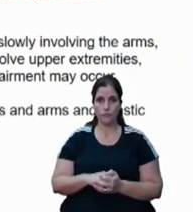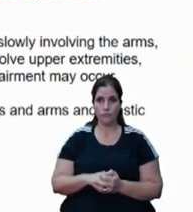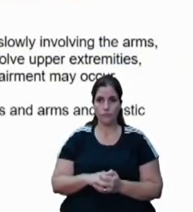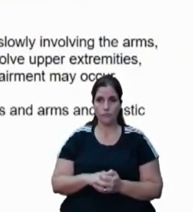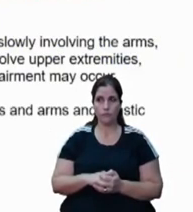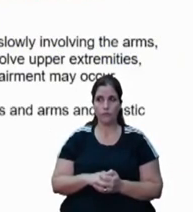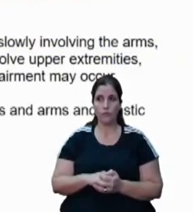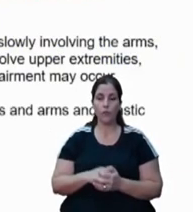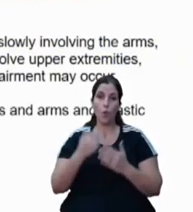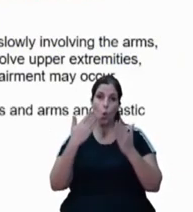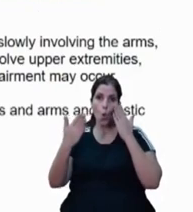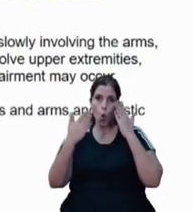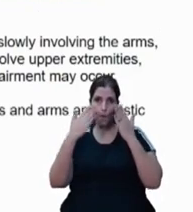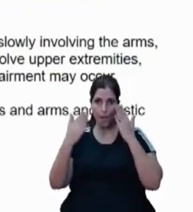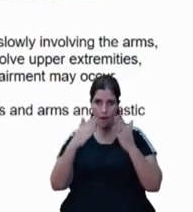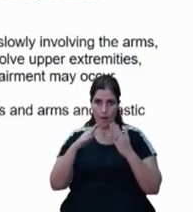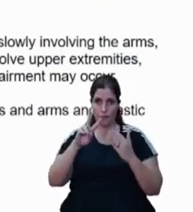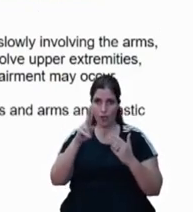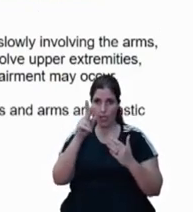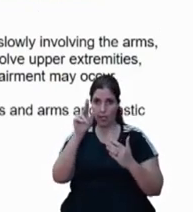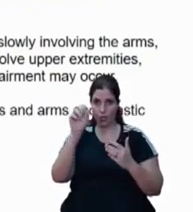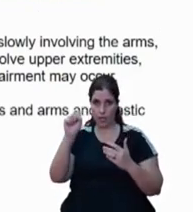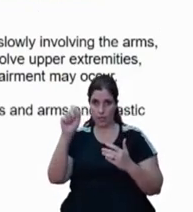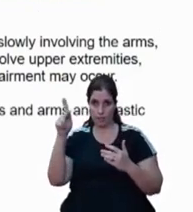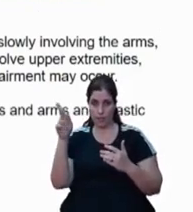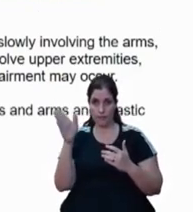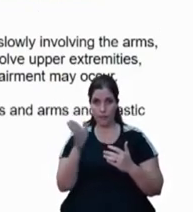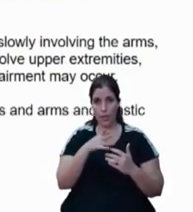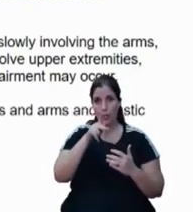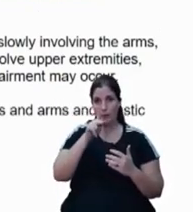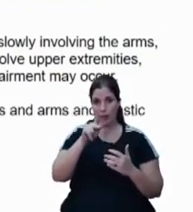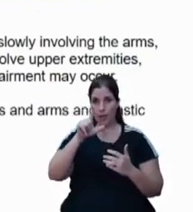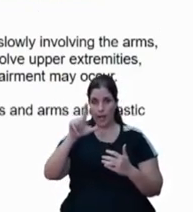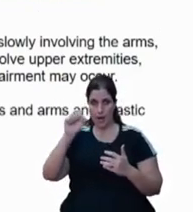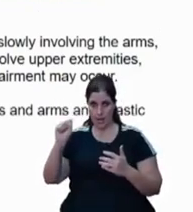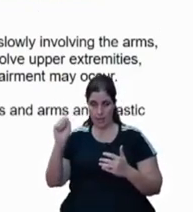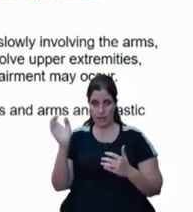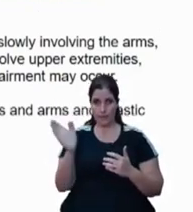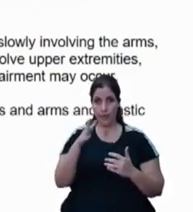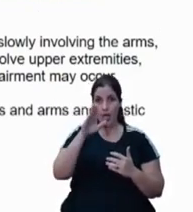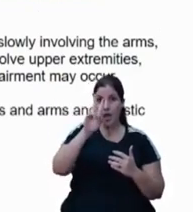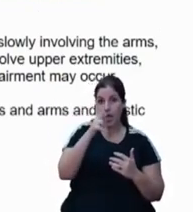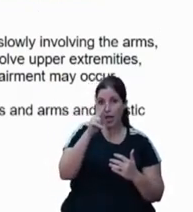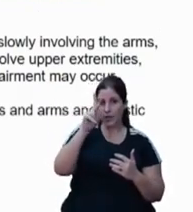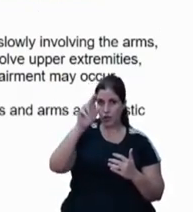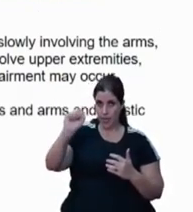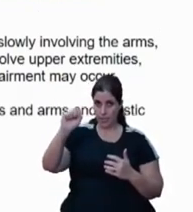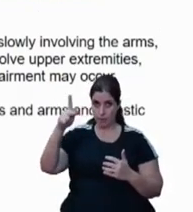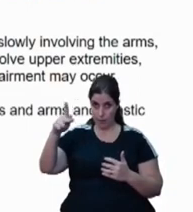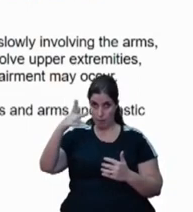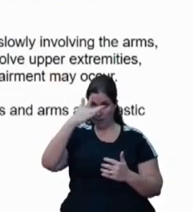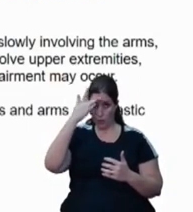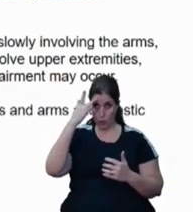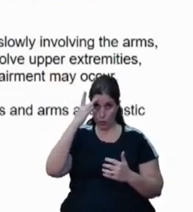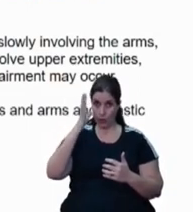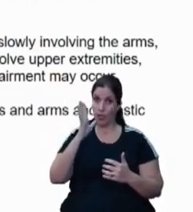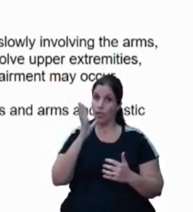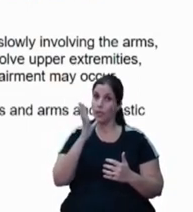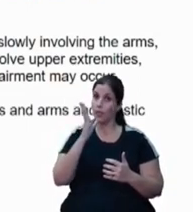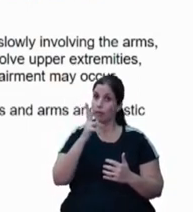Vamos comparar as síndromes HSP e EPIL-LS. Na HSP, as pessoas acometidas têm dificuldades para caminhar